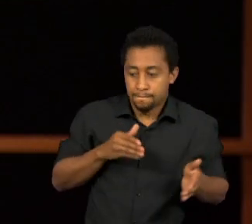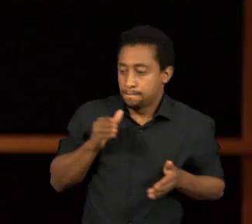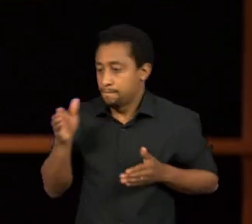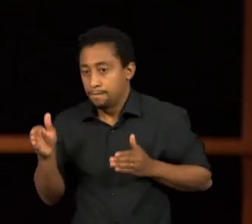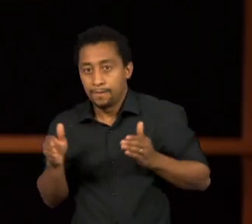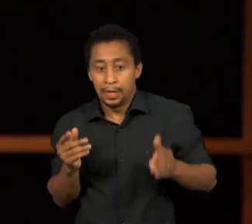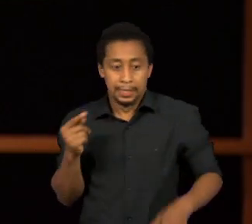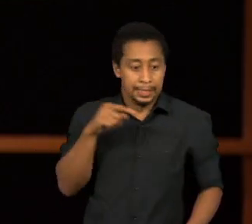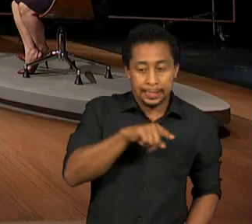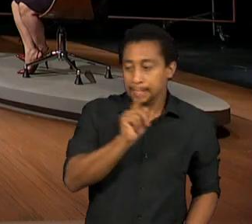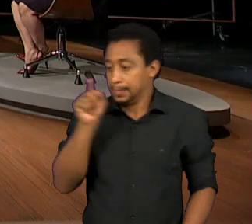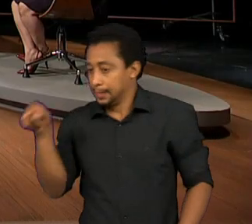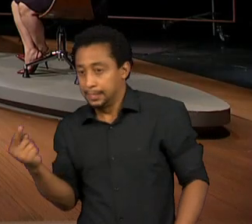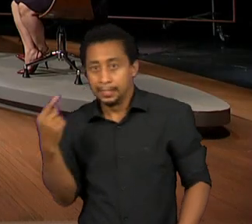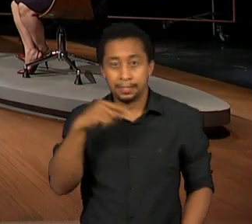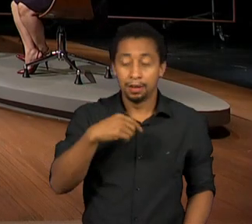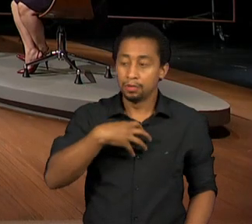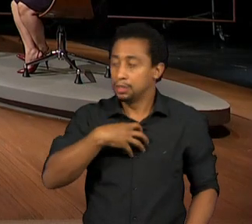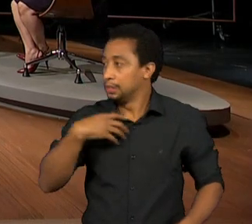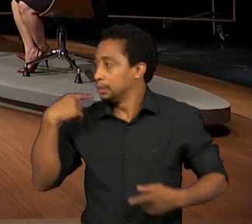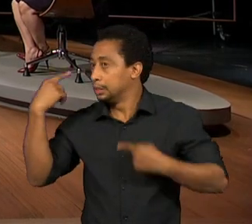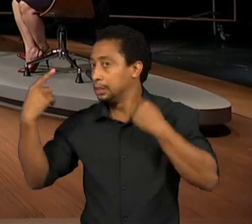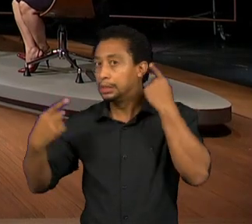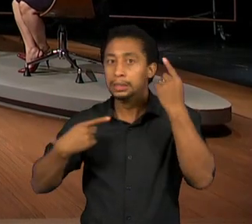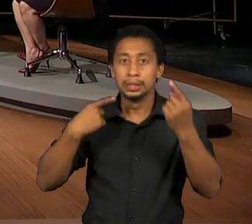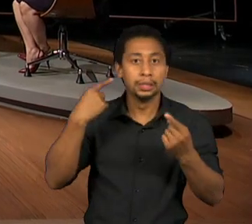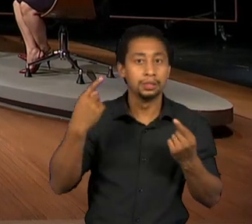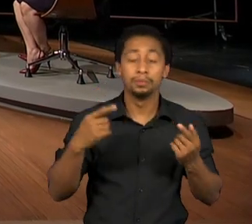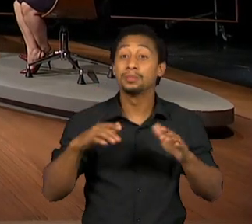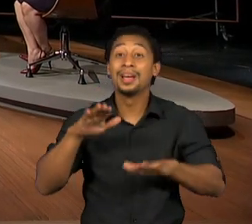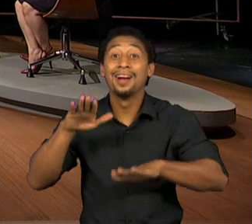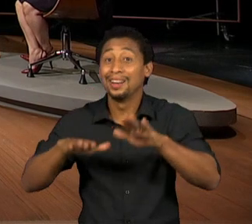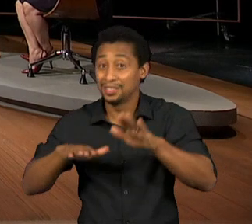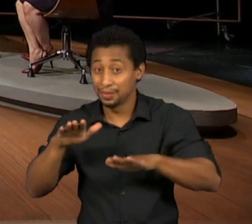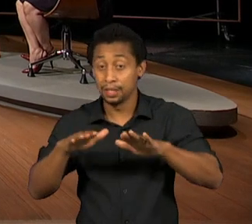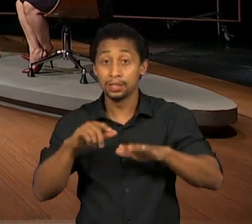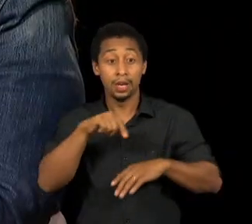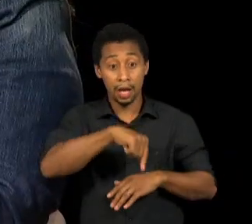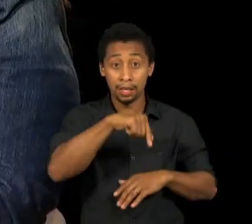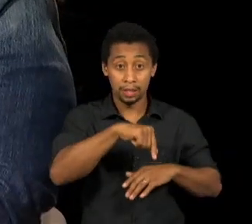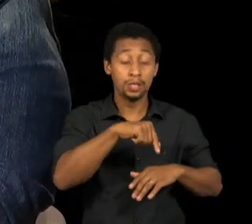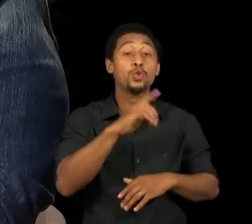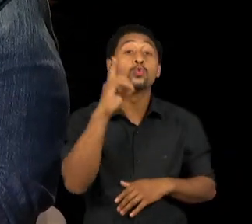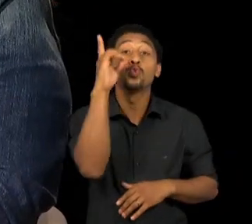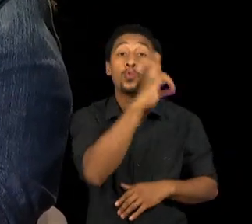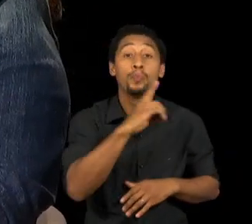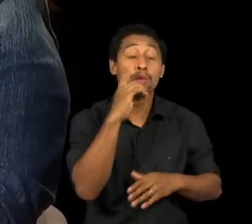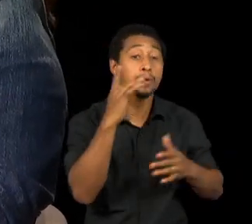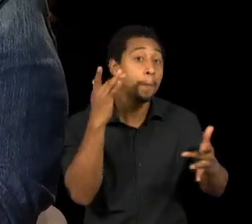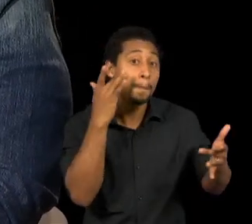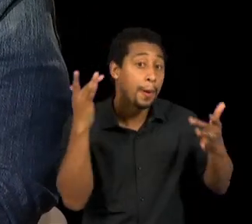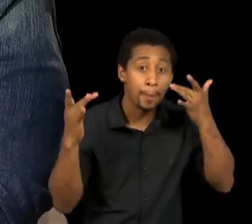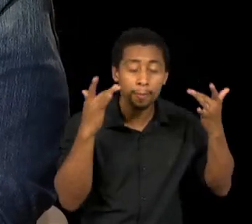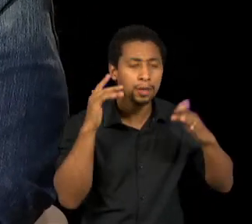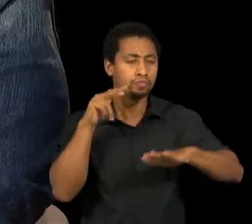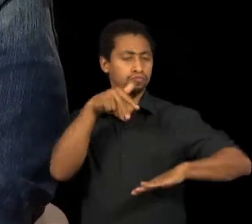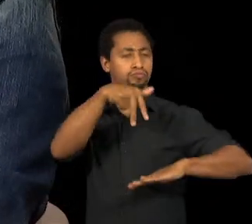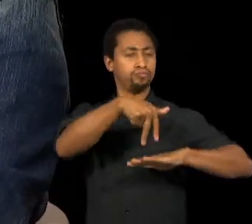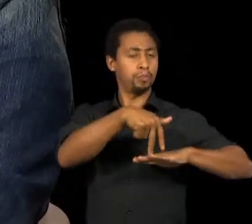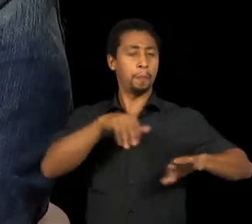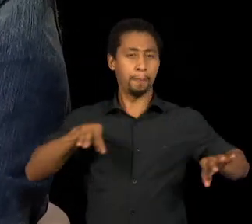deixava maluca, porque às vezes eu terminava o espetáculo aqui no domingo. Na segunda, 9 horas da manhã,